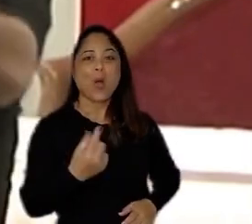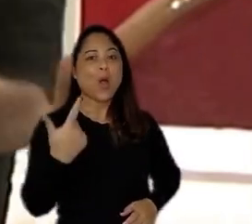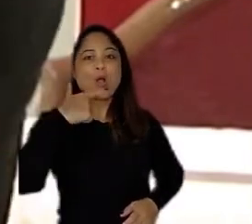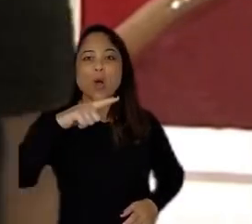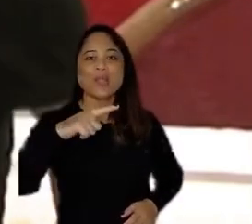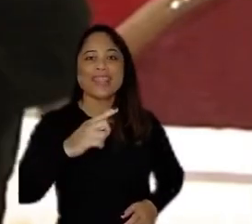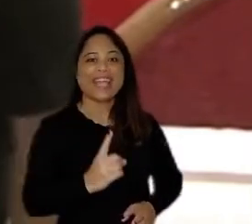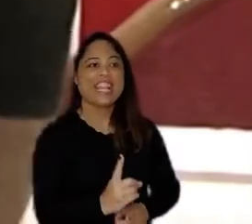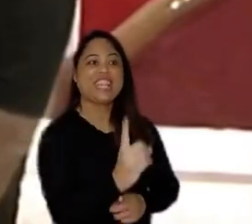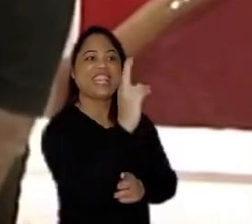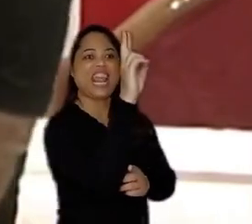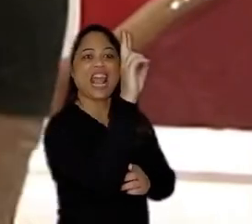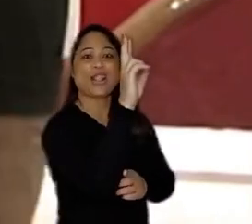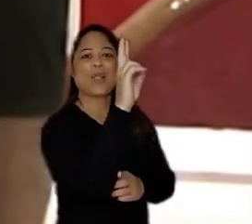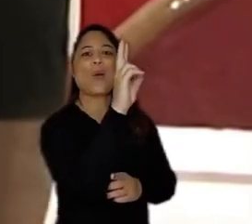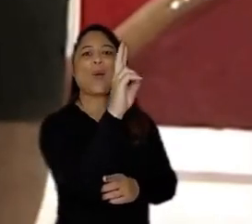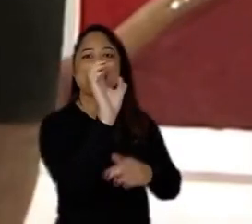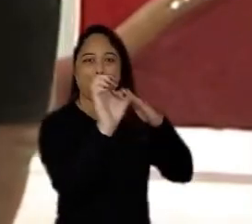dessa empresa.